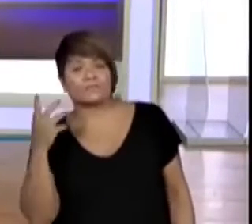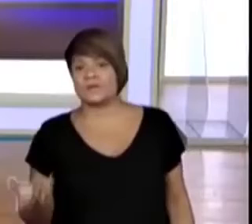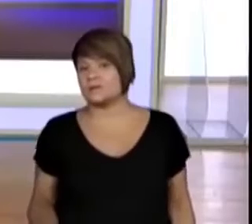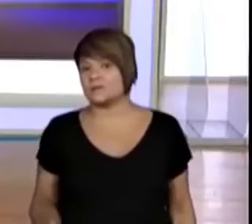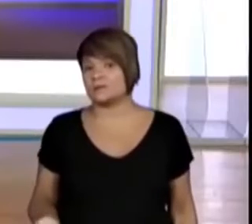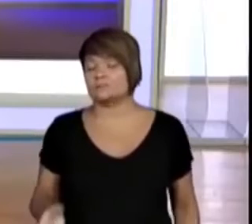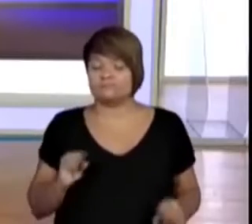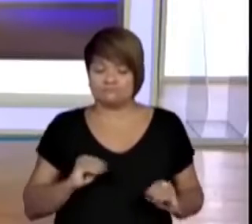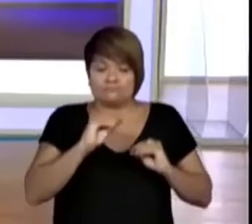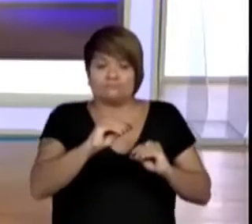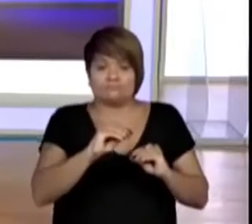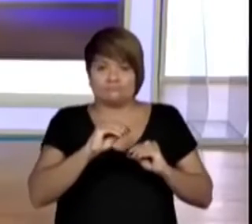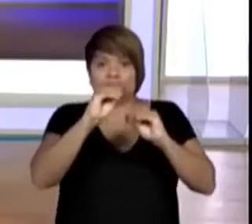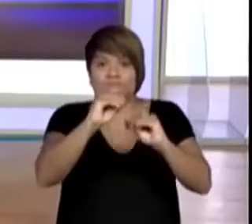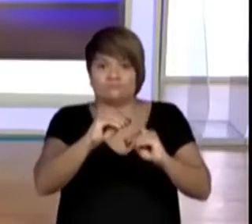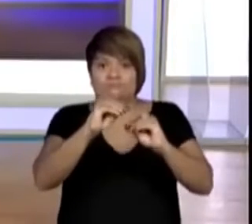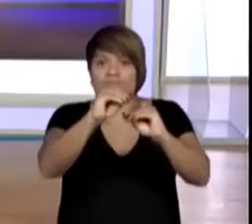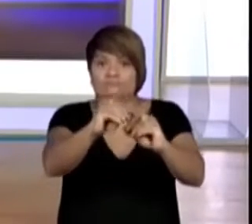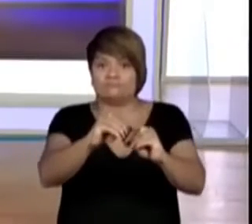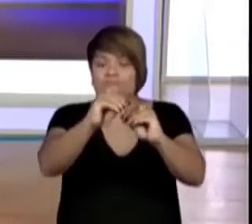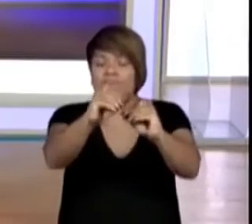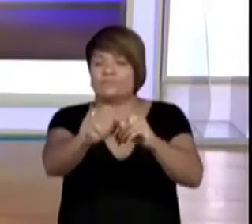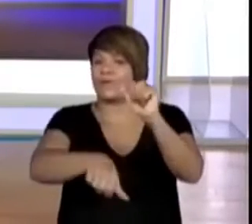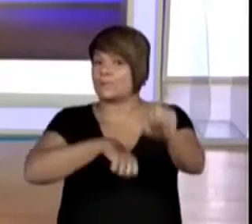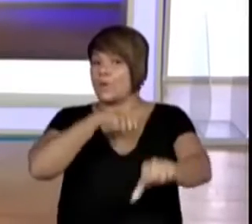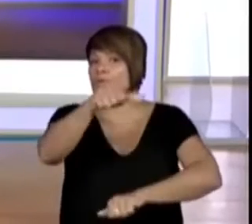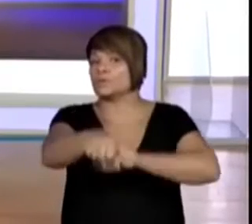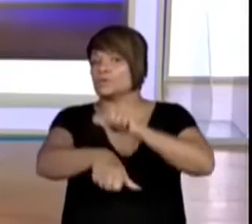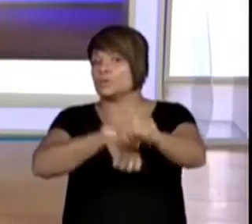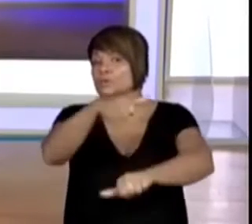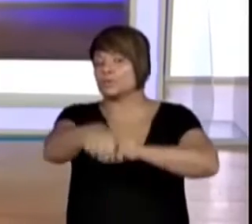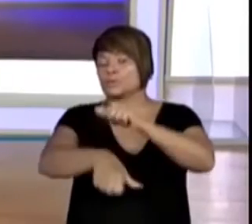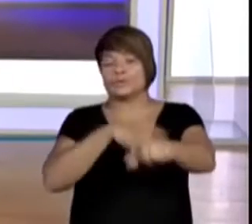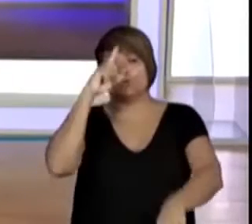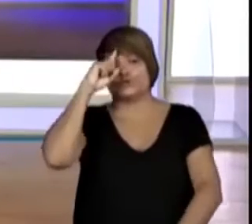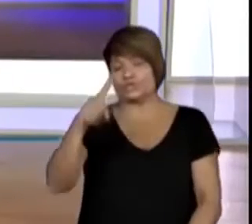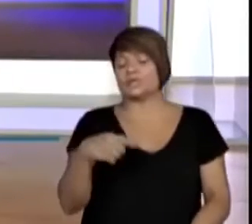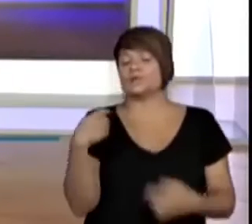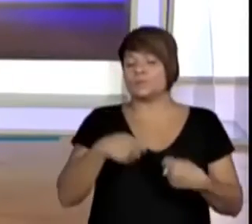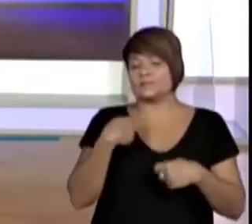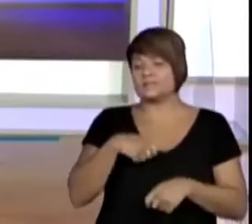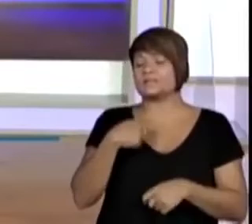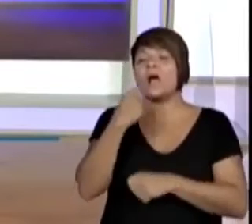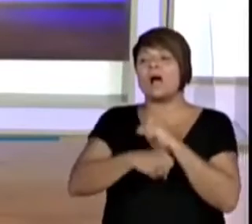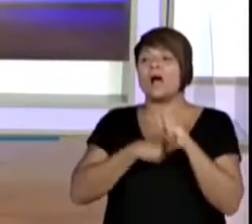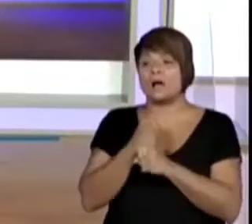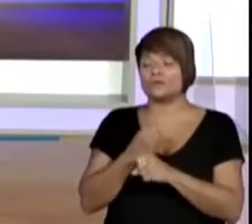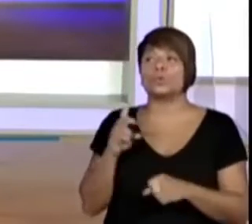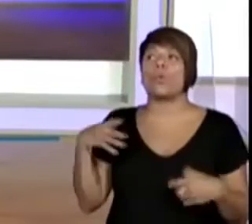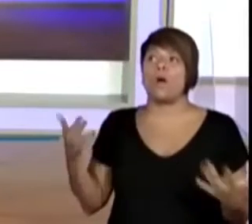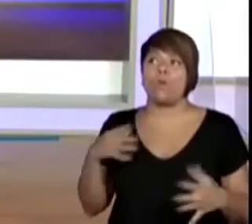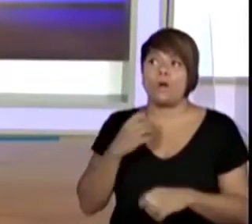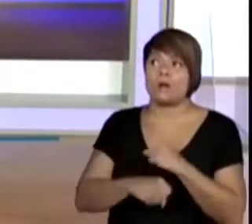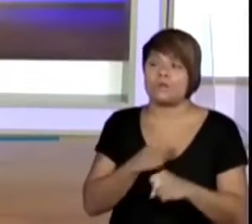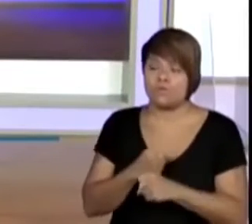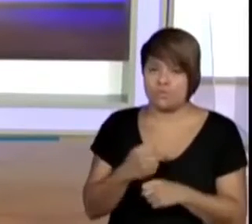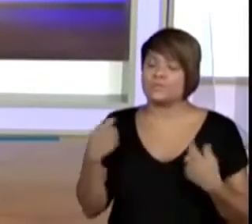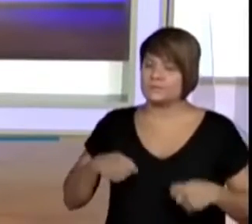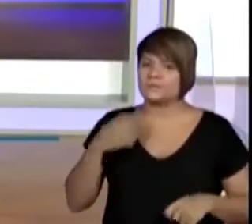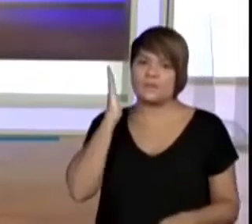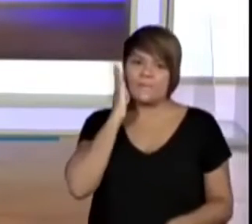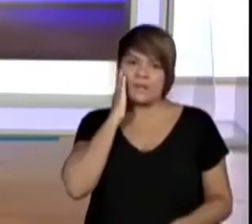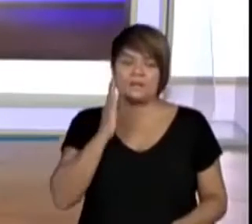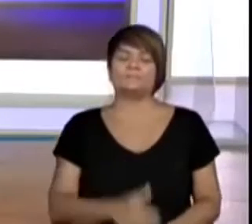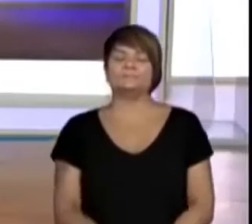quinta-feira. Então, a gente sempre precisa colocar a referência do ano em que nós estamos no calendário. Tudo bem? Então, olha